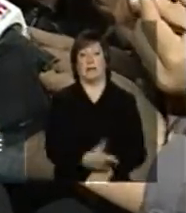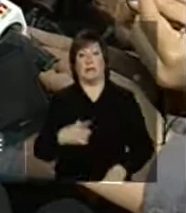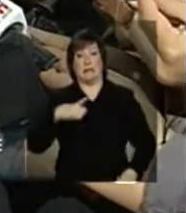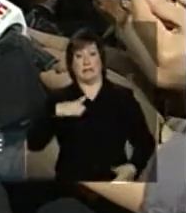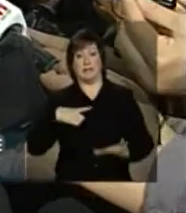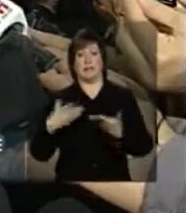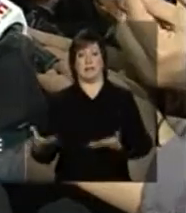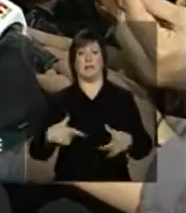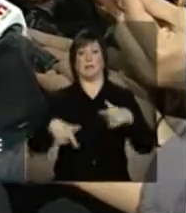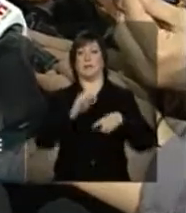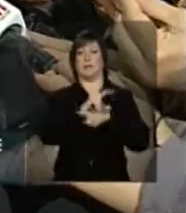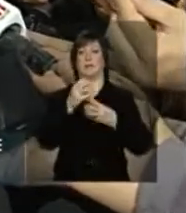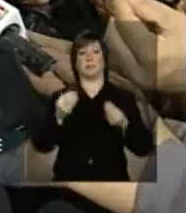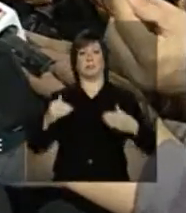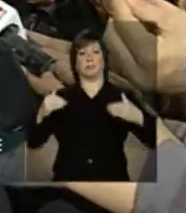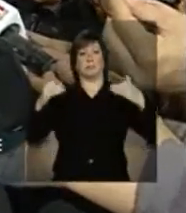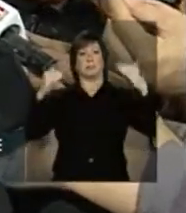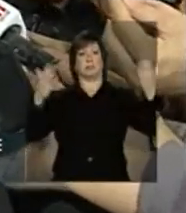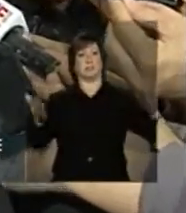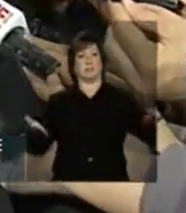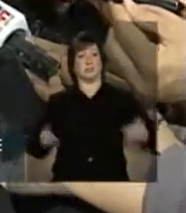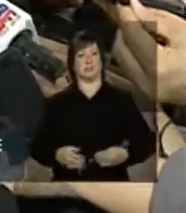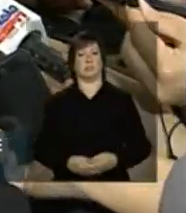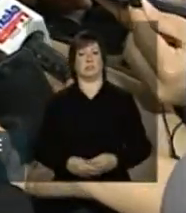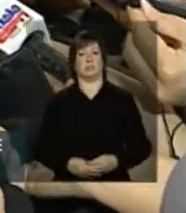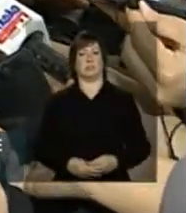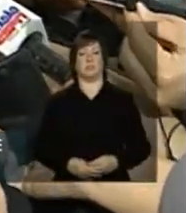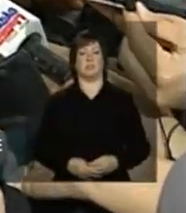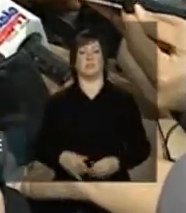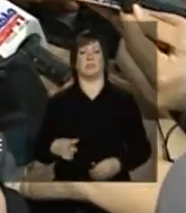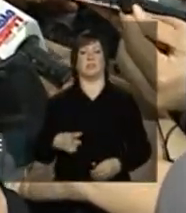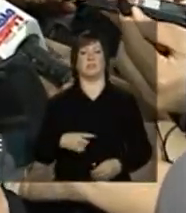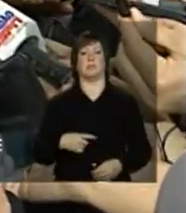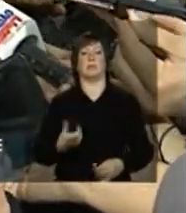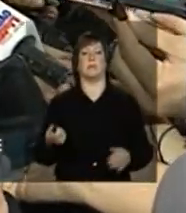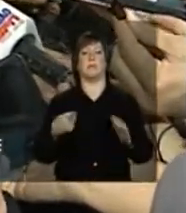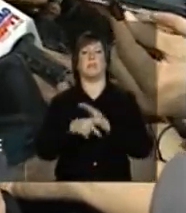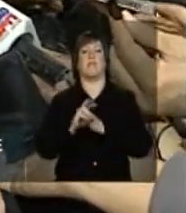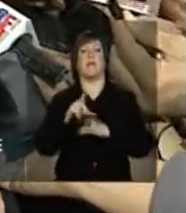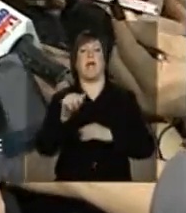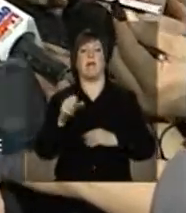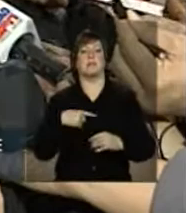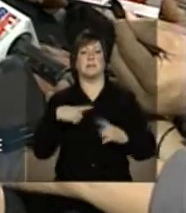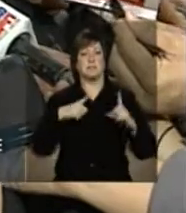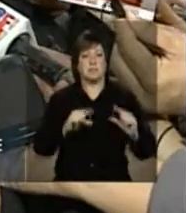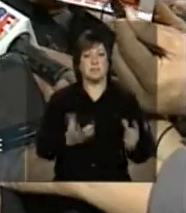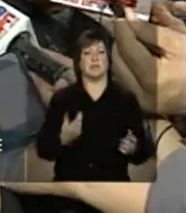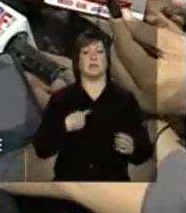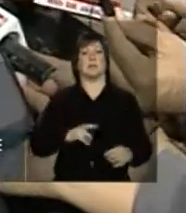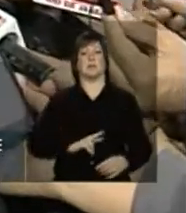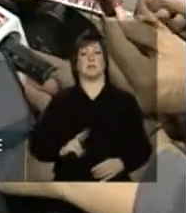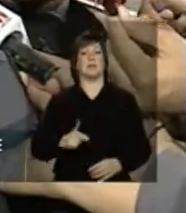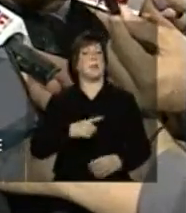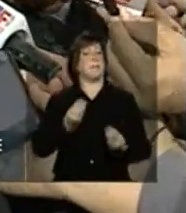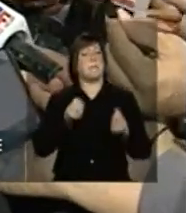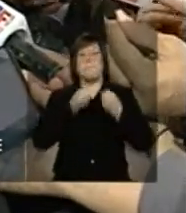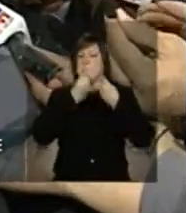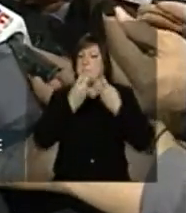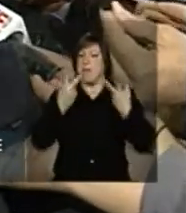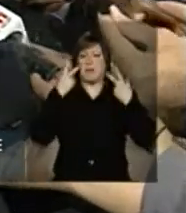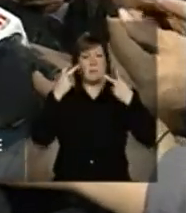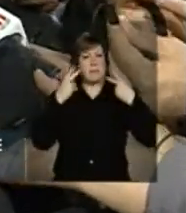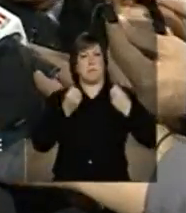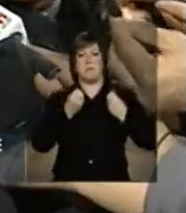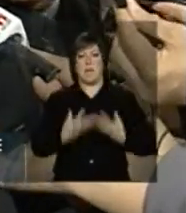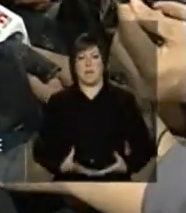um emprego tão elevado como nós temos. Tá o setor de serviços está indo muito bem, né? Está indo muito